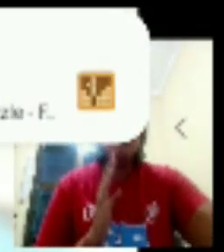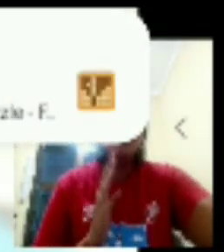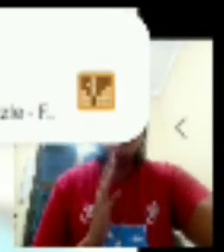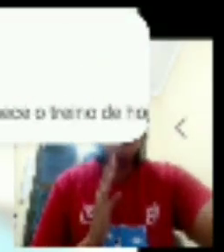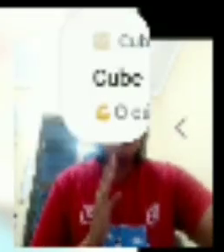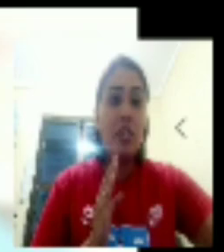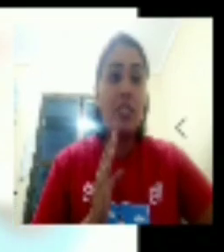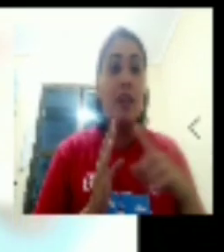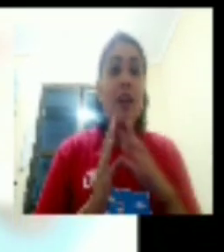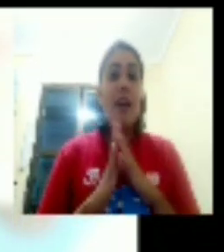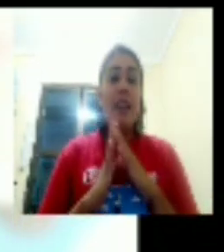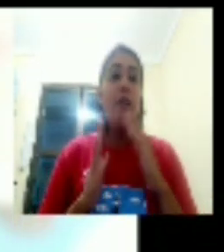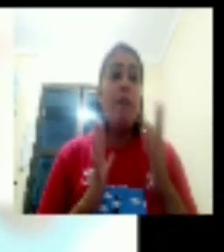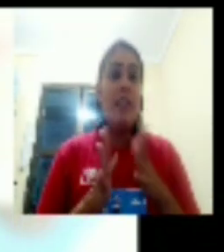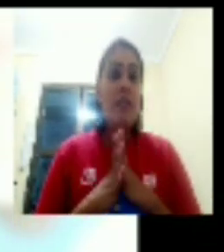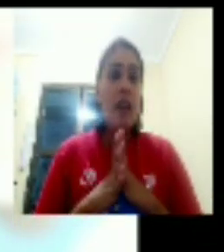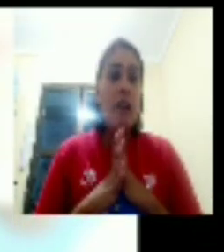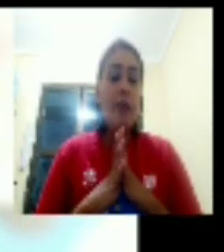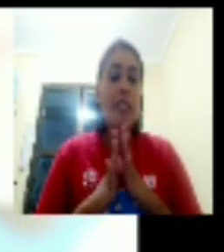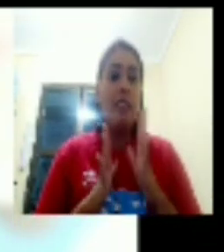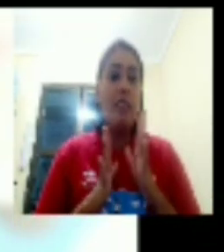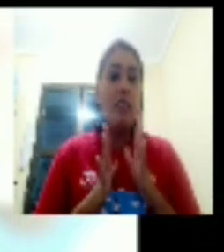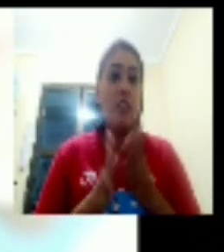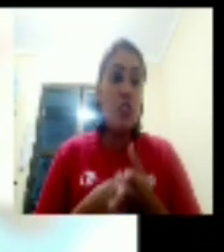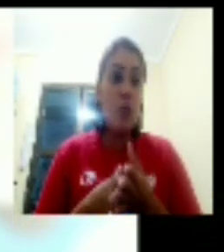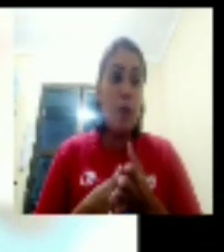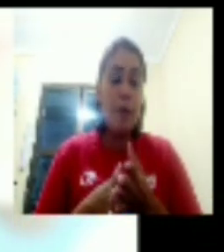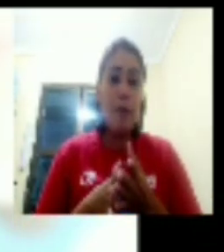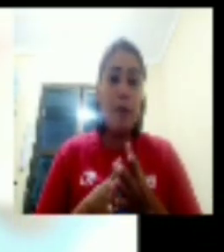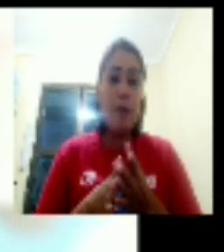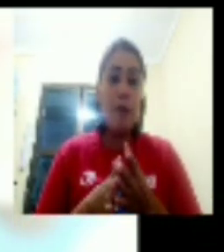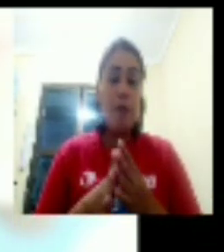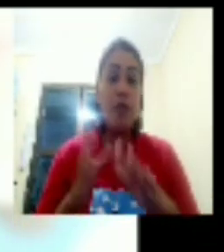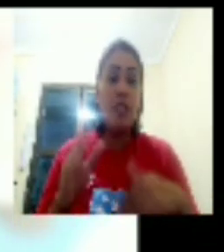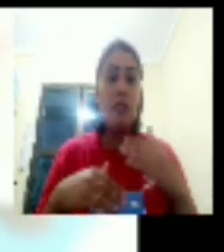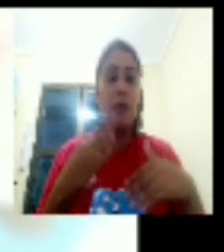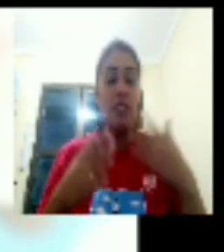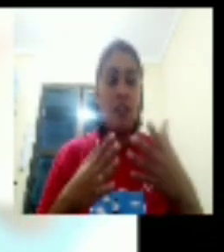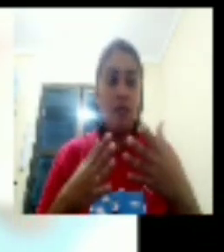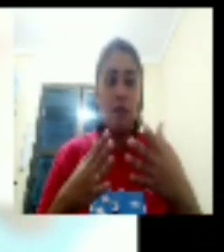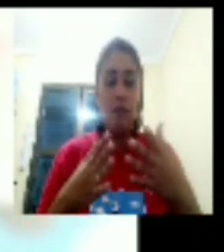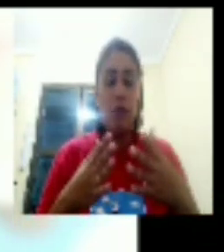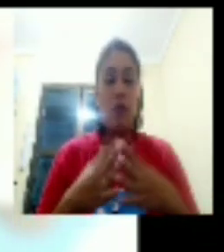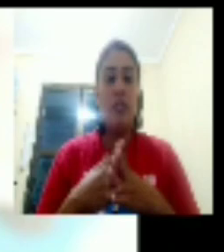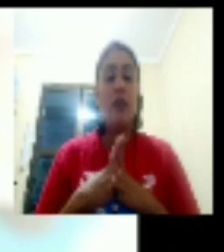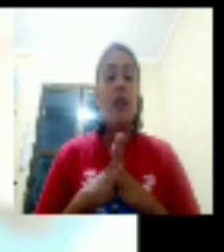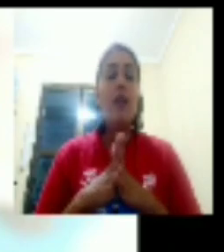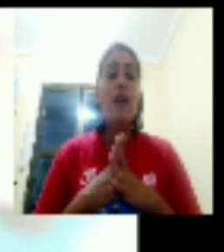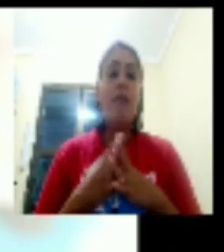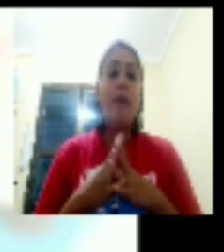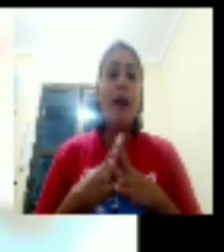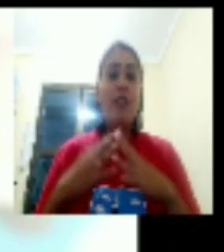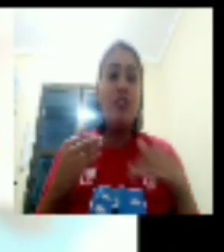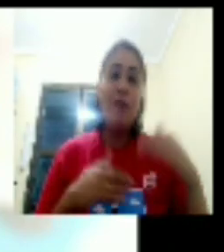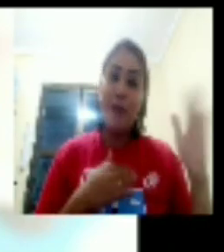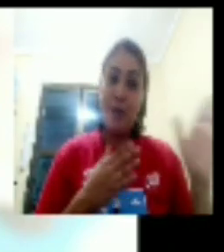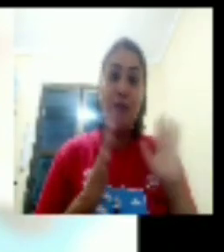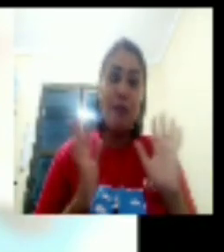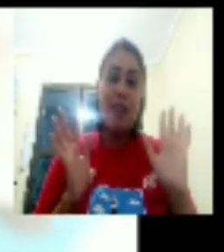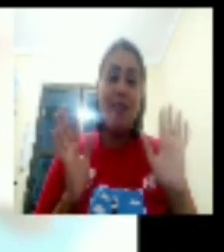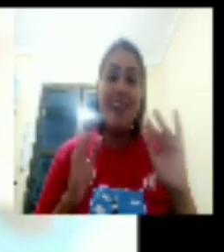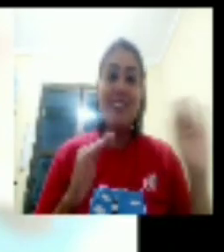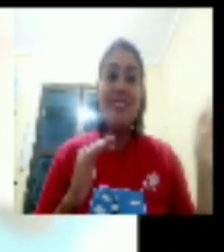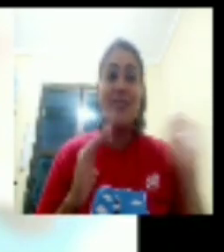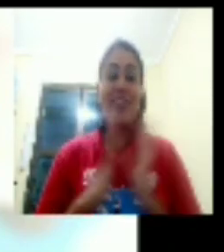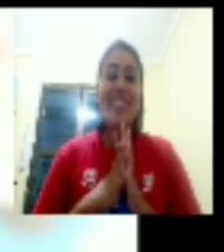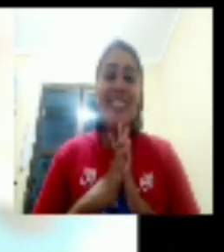peço... desculpa, gente. Eu peço realmente desculpa por isso, por essa tosse. Mas tenho fé que eu